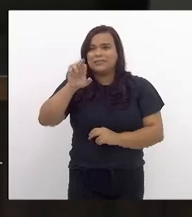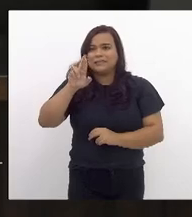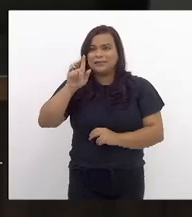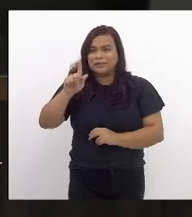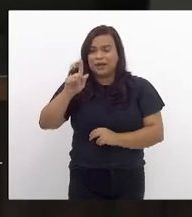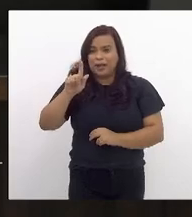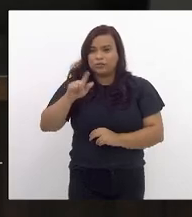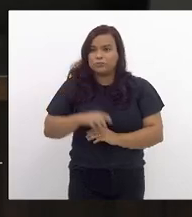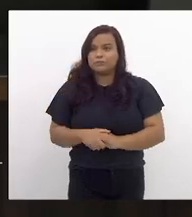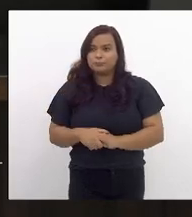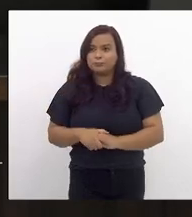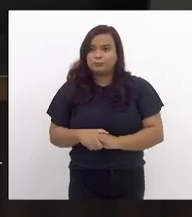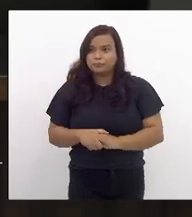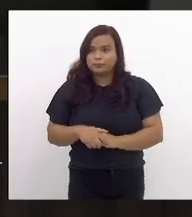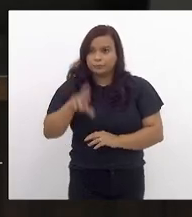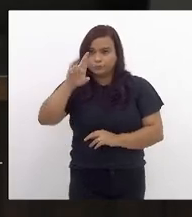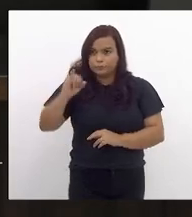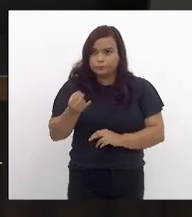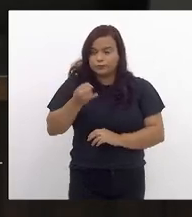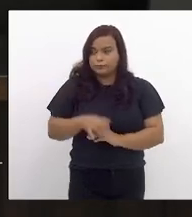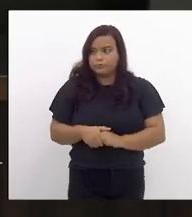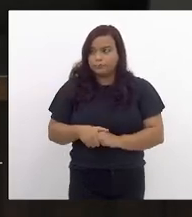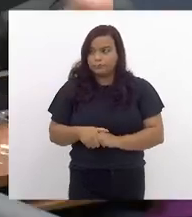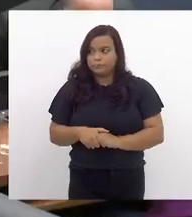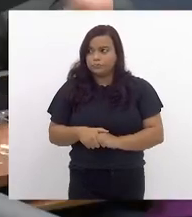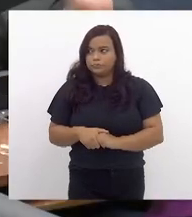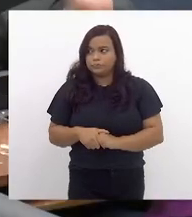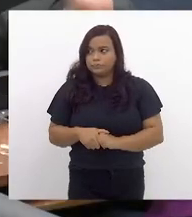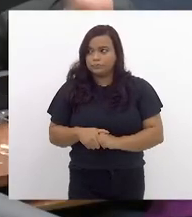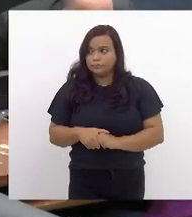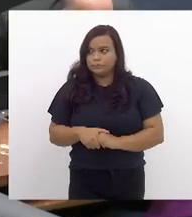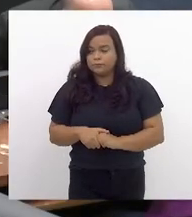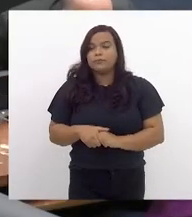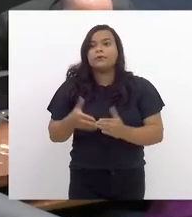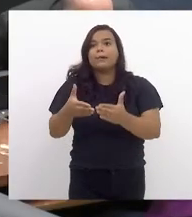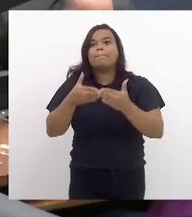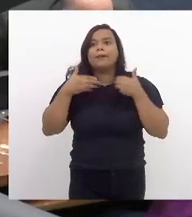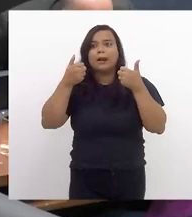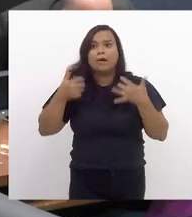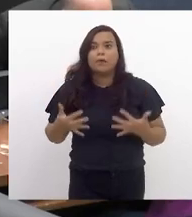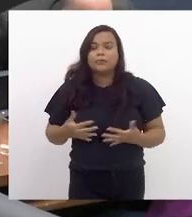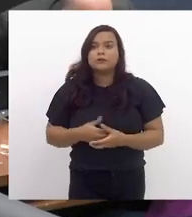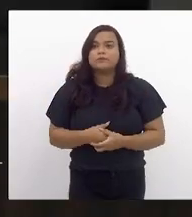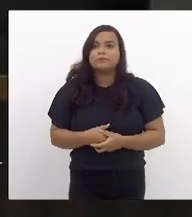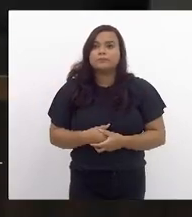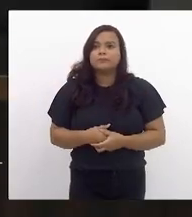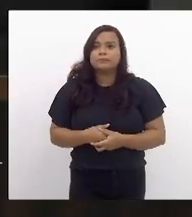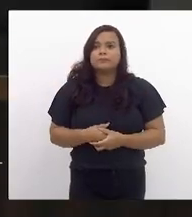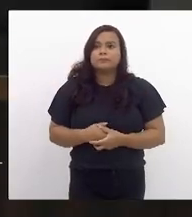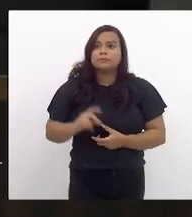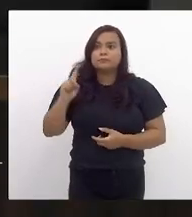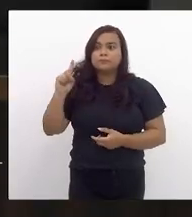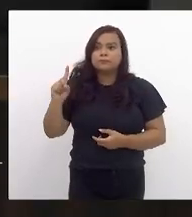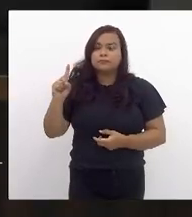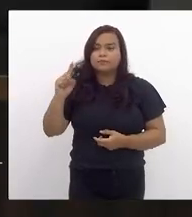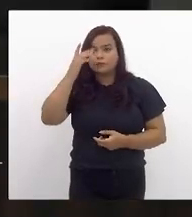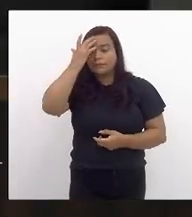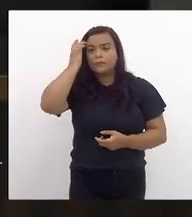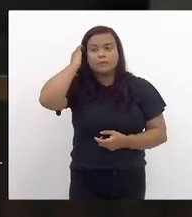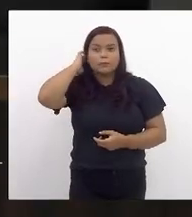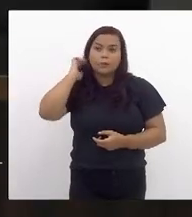presidente. Deputado... Para declarar voto, presidente. Flávio Serafim. Deputado Rodrigo